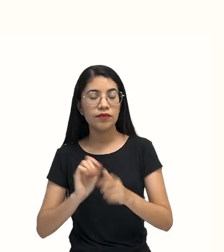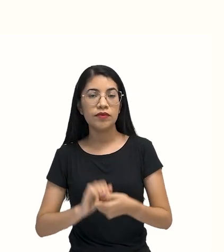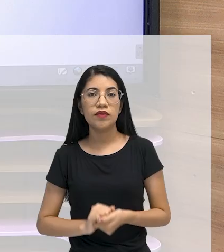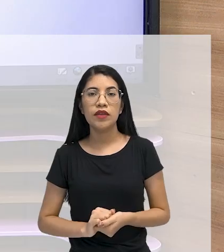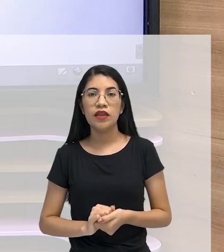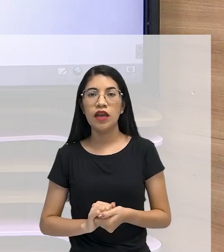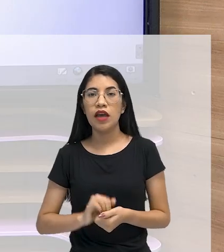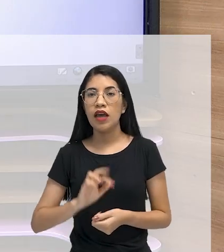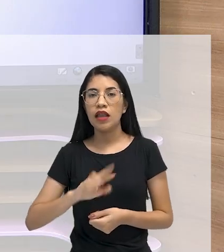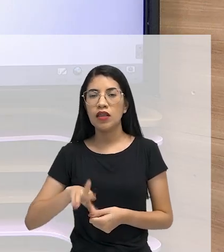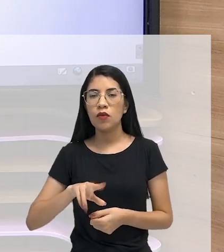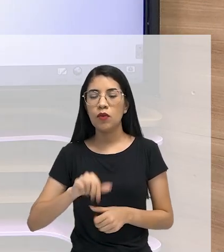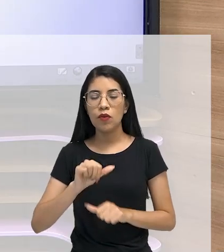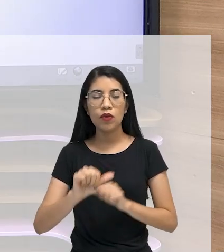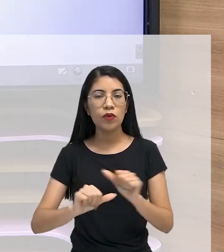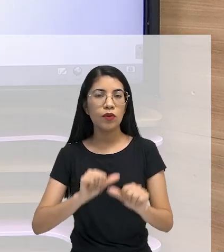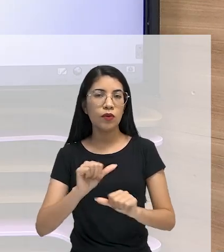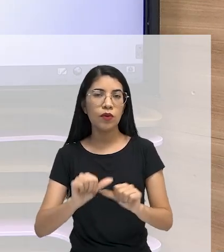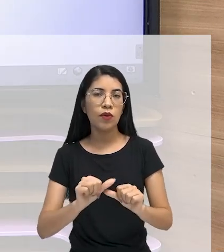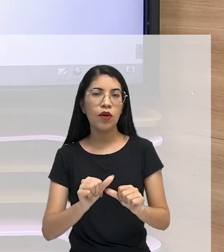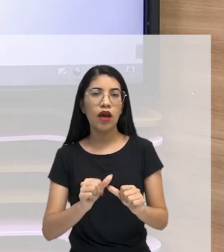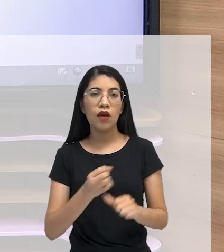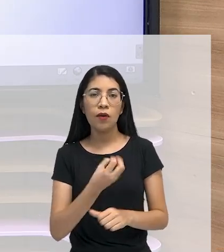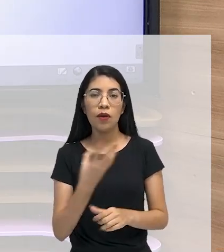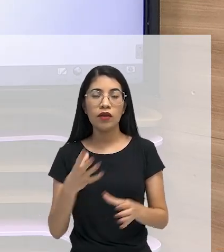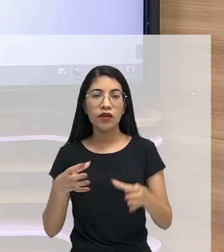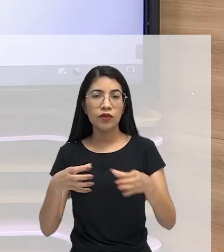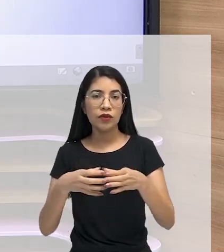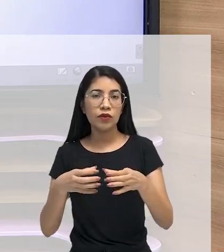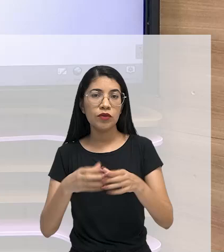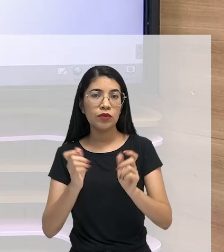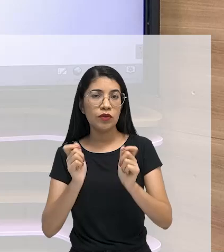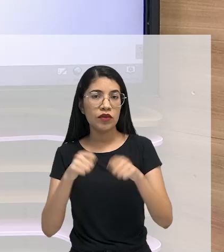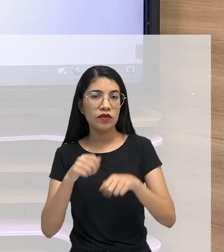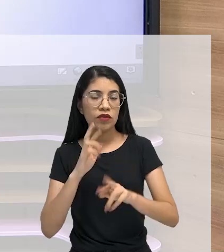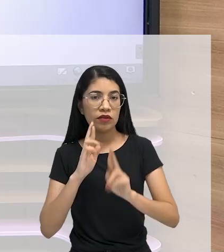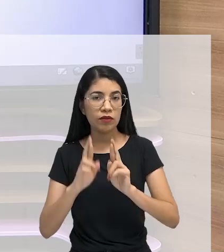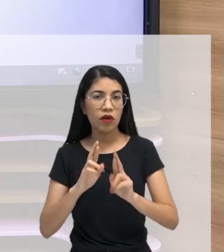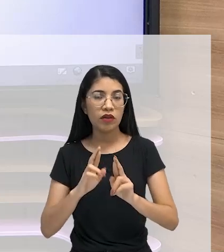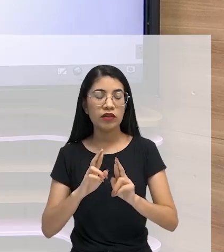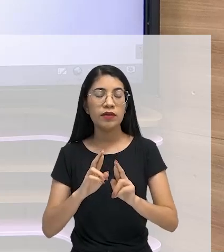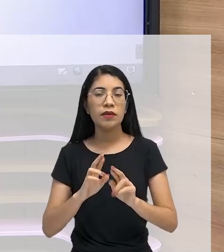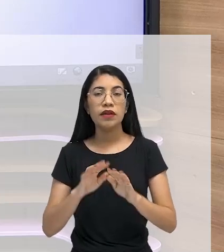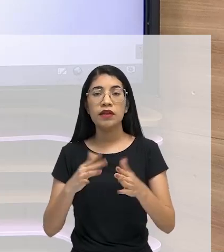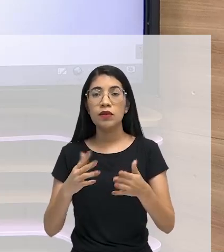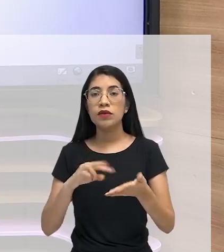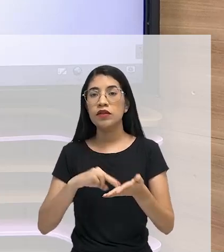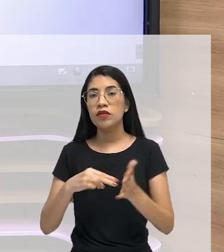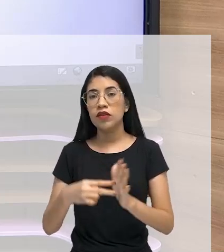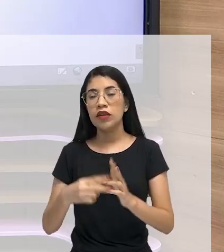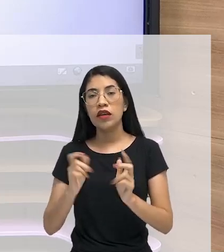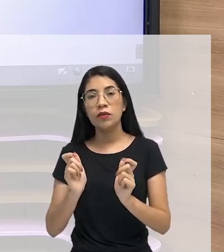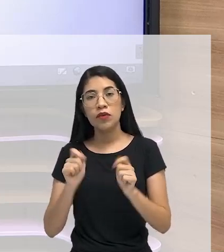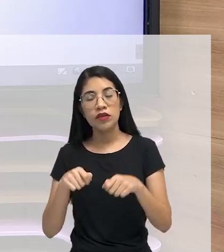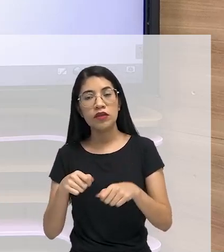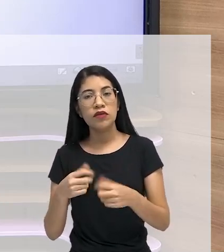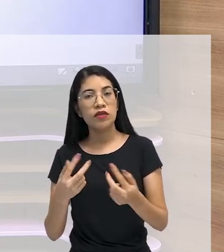não alterou o espaço amostral, tá? Se eu não alterei o espaço amostral, significa que a chance é exatamente a